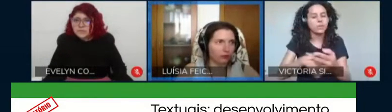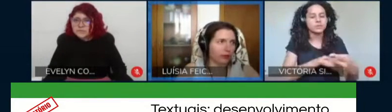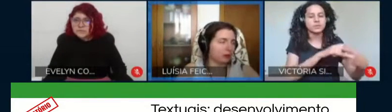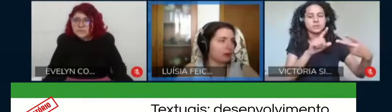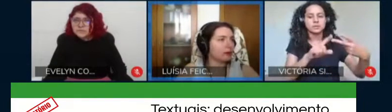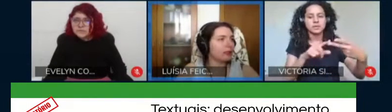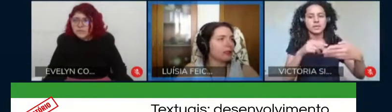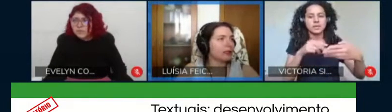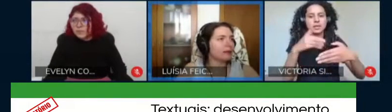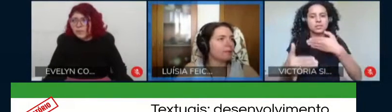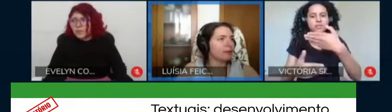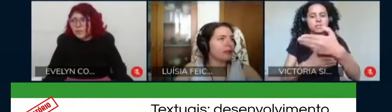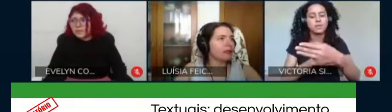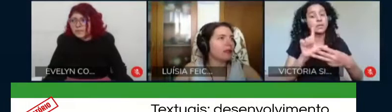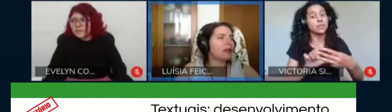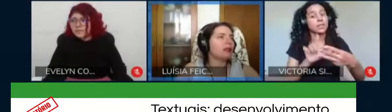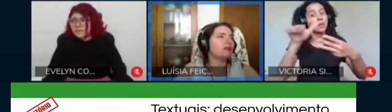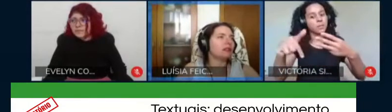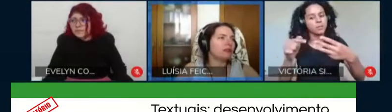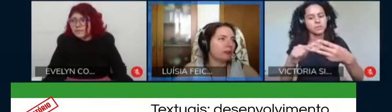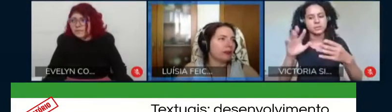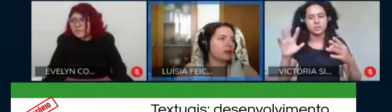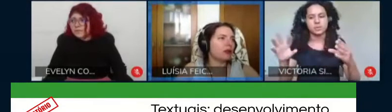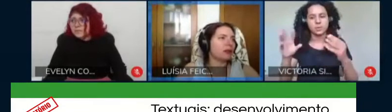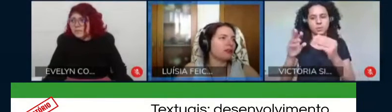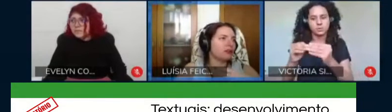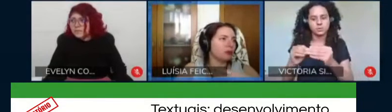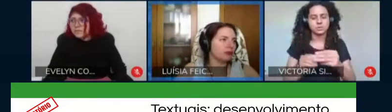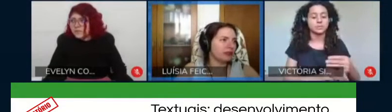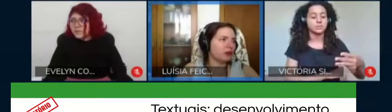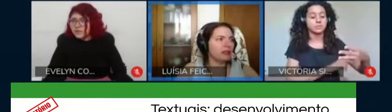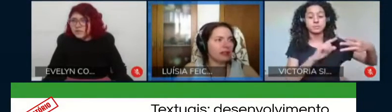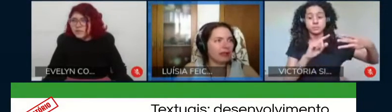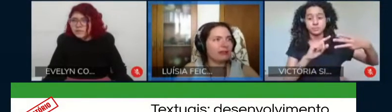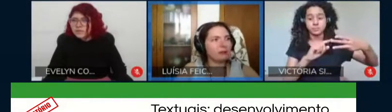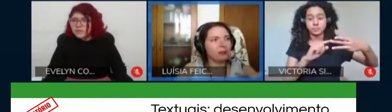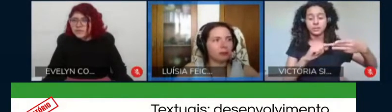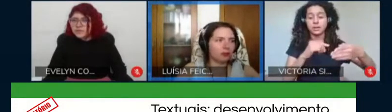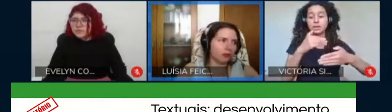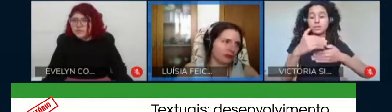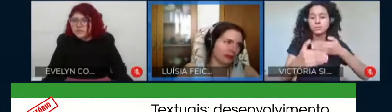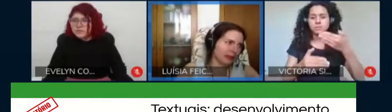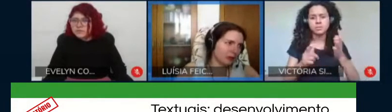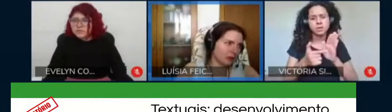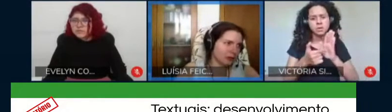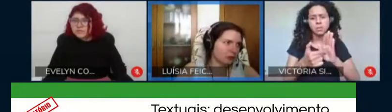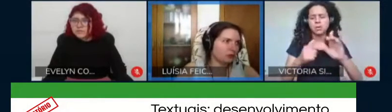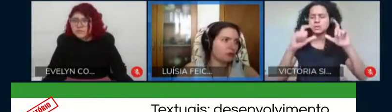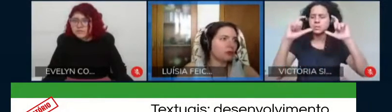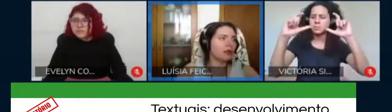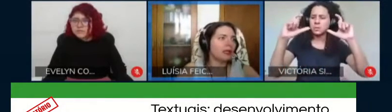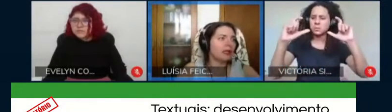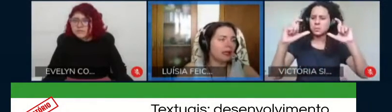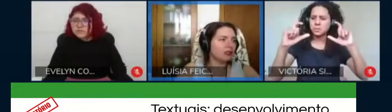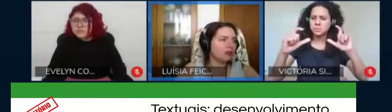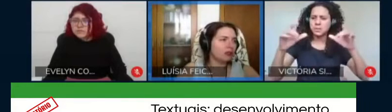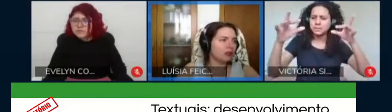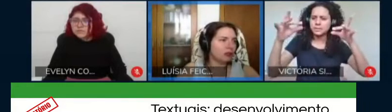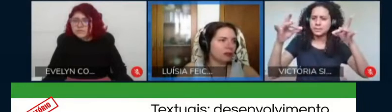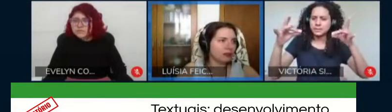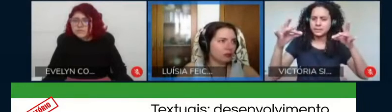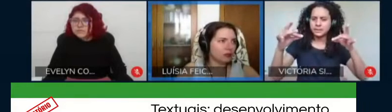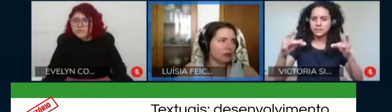teu desenvolvimento, né? E daí, no desenvolvimento, realmente a exposição ordenada e pormenorizada do assunto, e